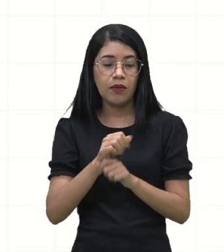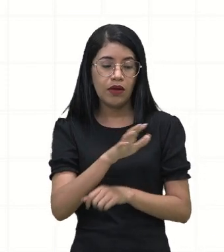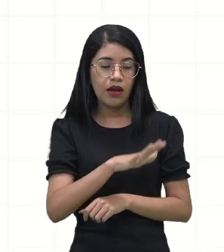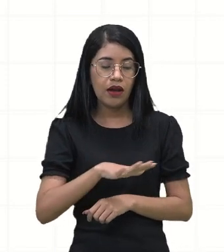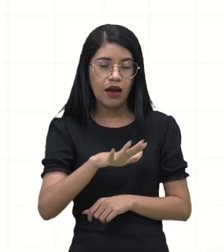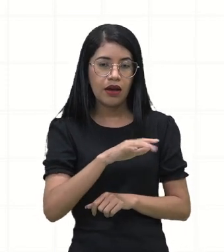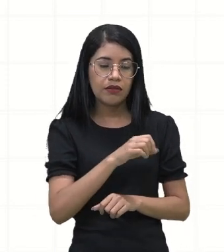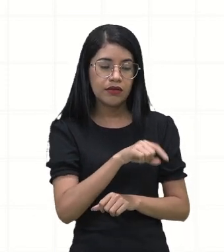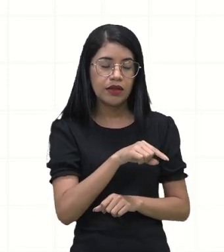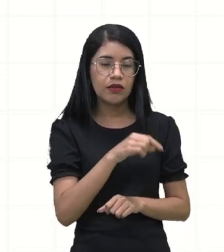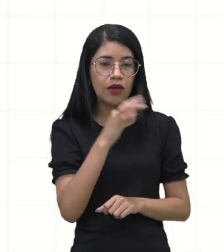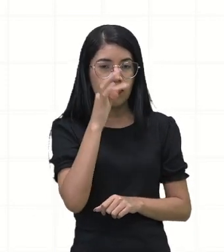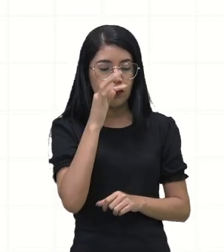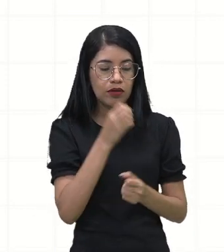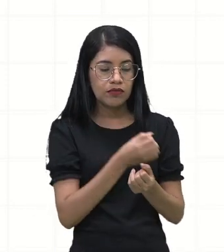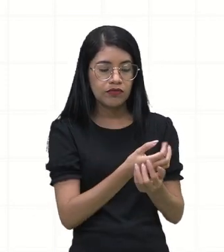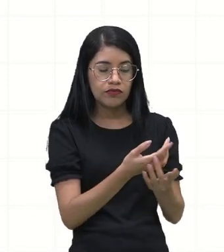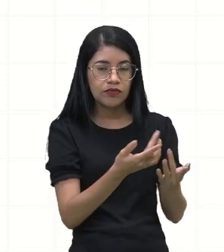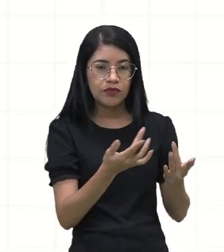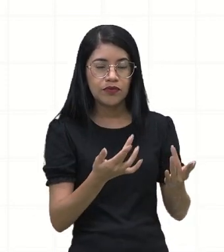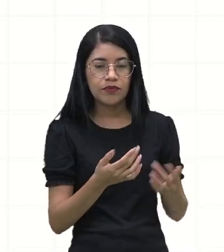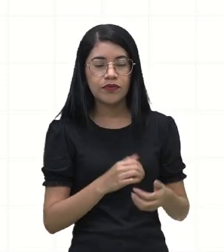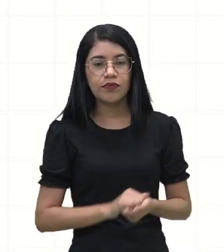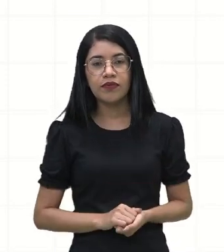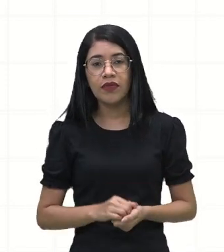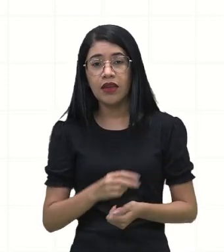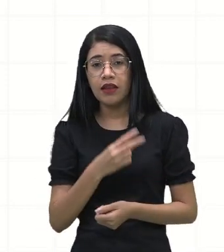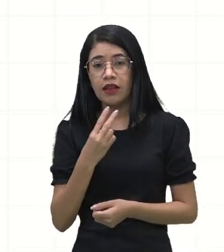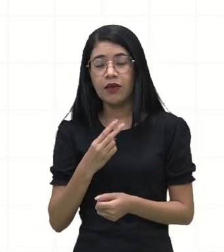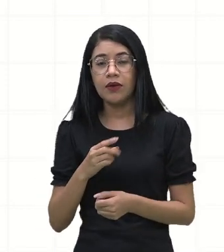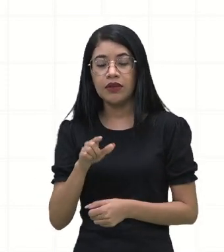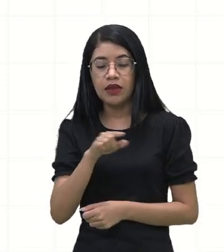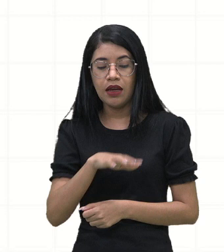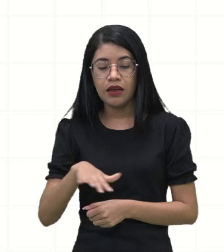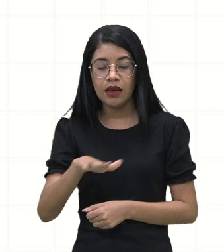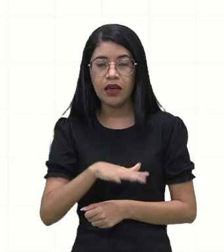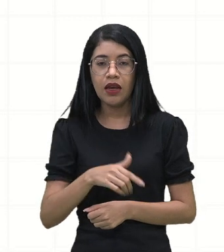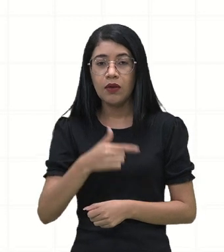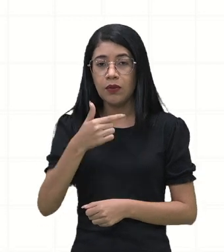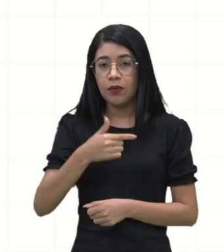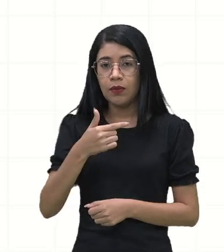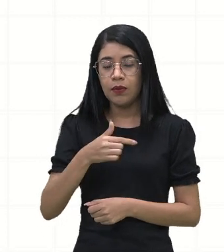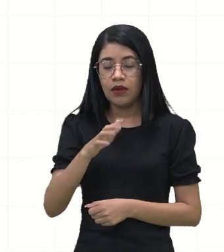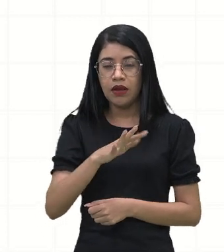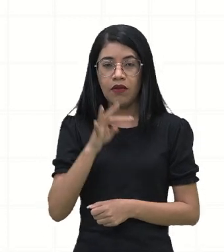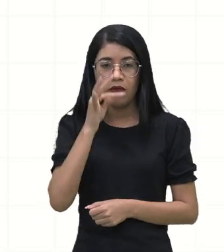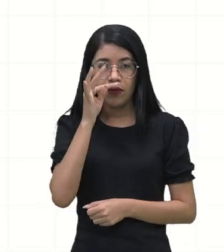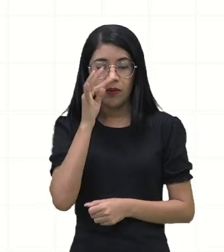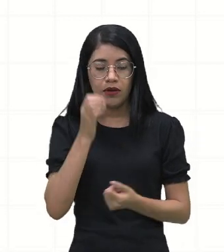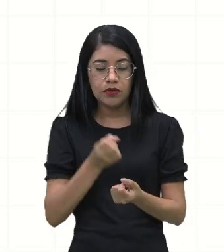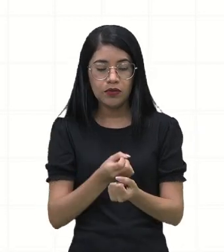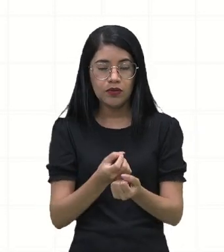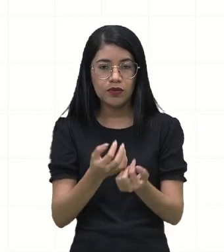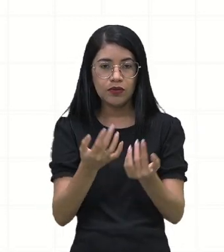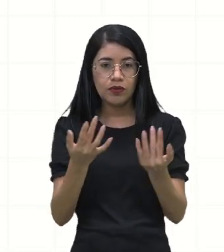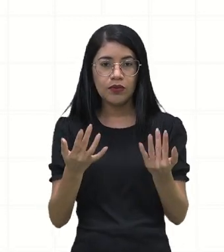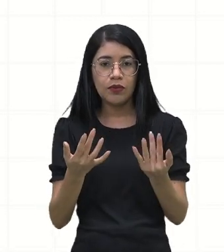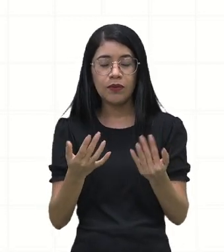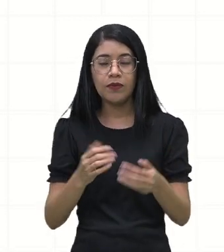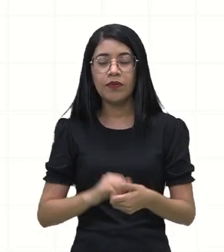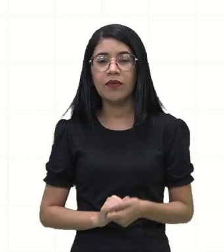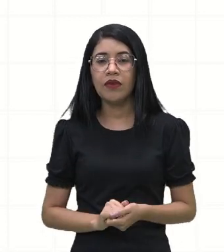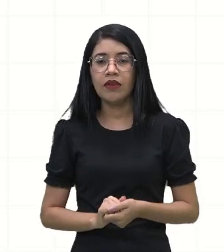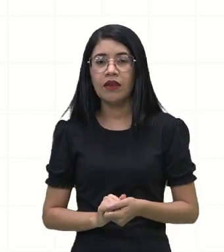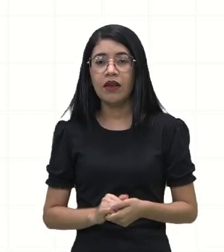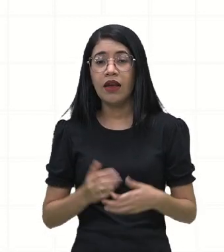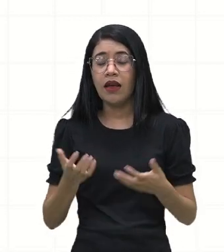canteiro. Número 2, tem um segundo canteiro de flores e agora você deseja criar um segundo canteiro